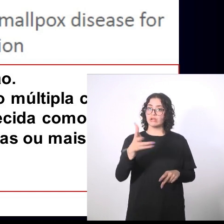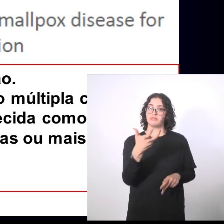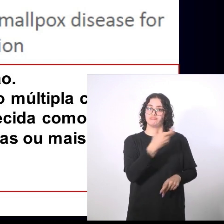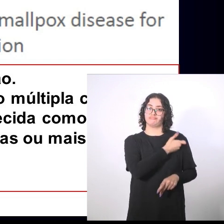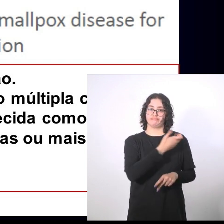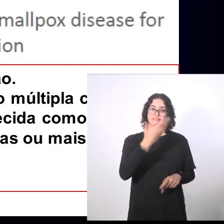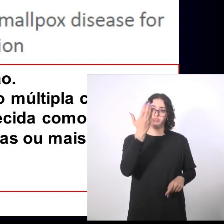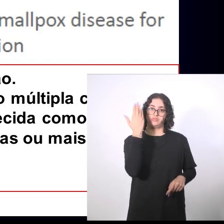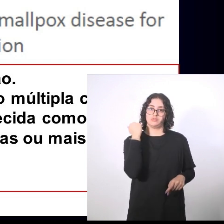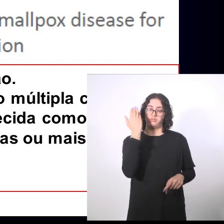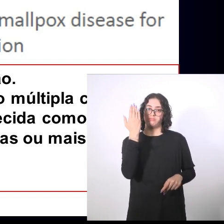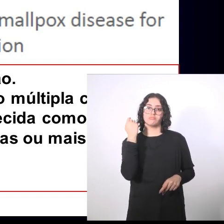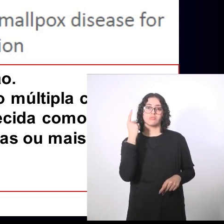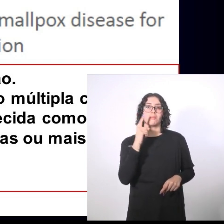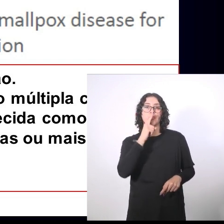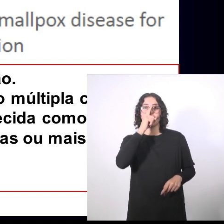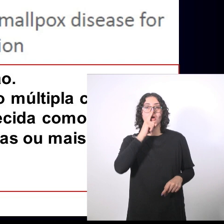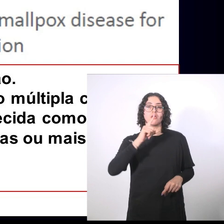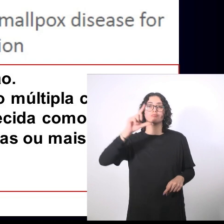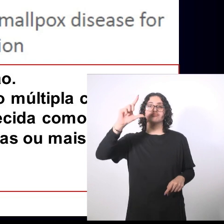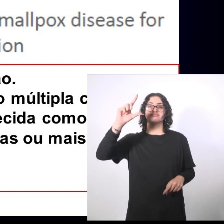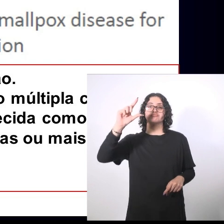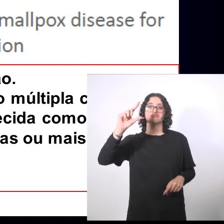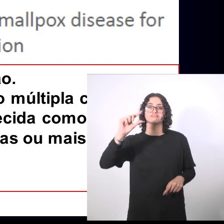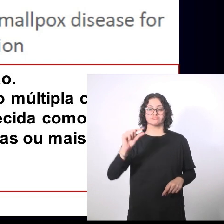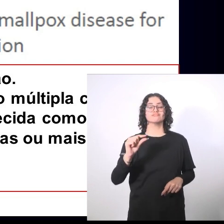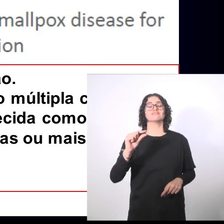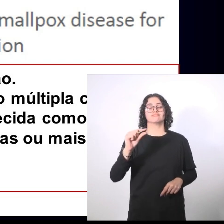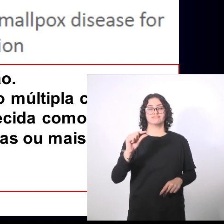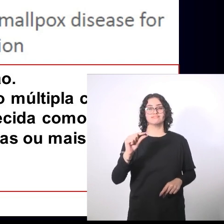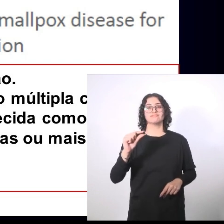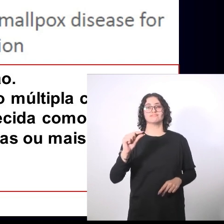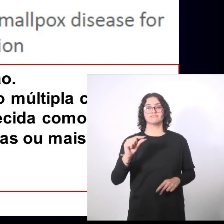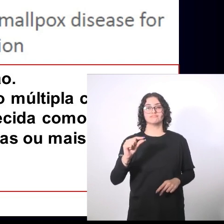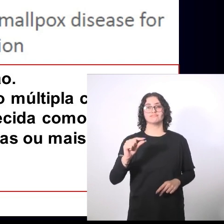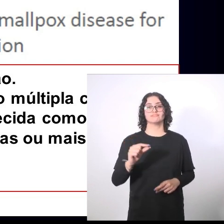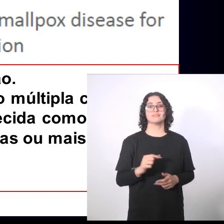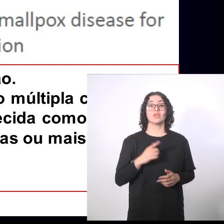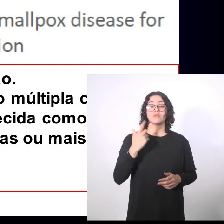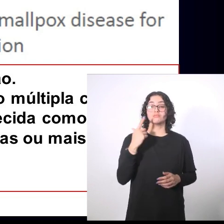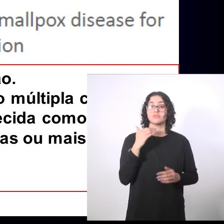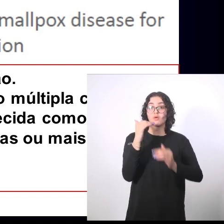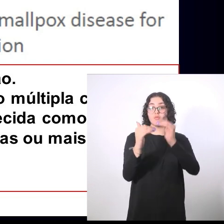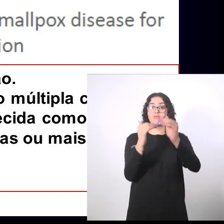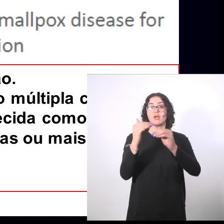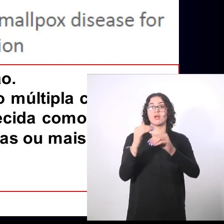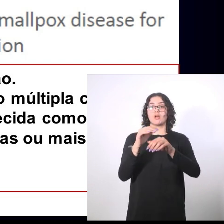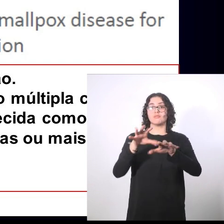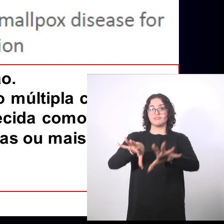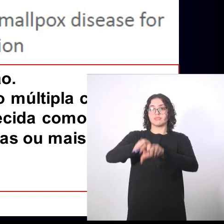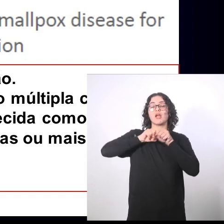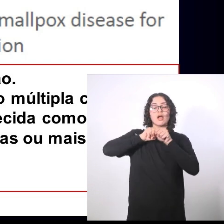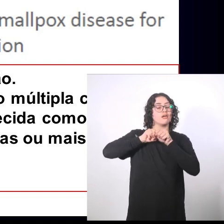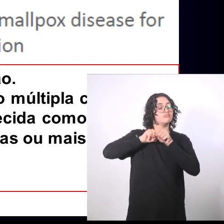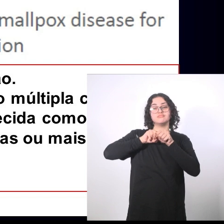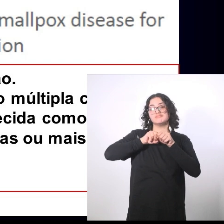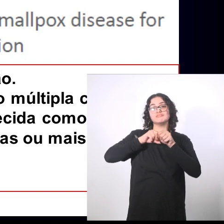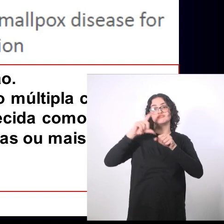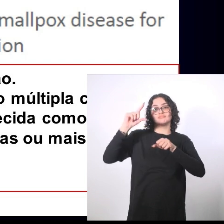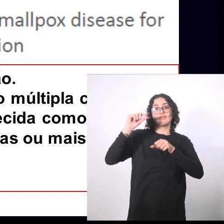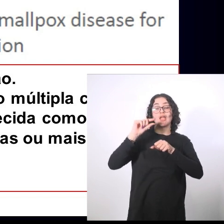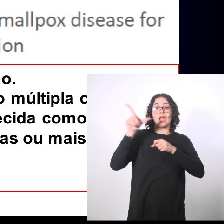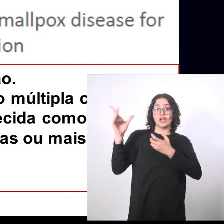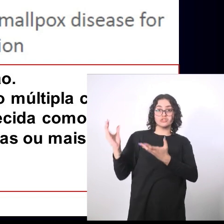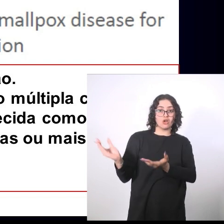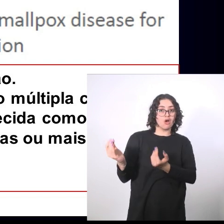vacinadas, tiveram um risco significativamente menor de desenvolver a monkeypox do que os grupos etários